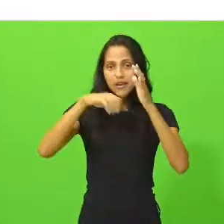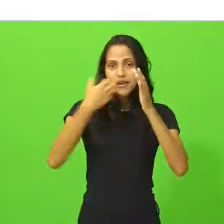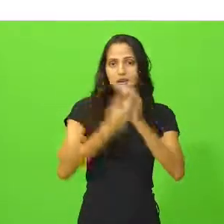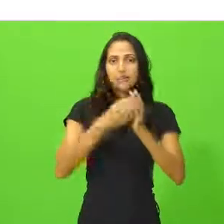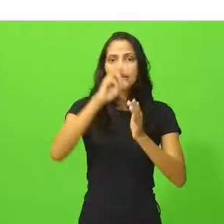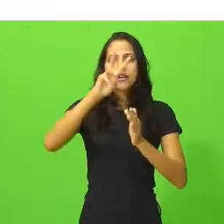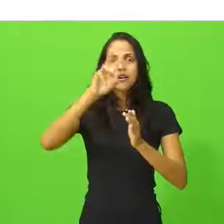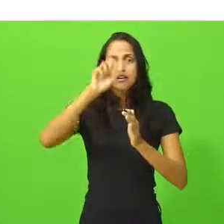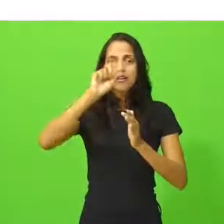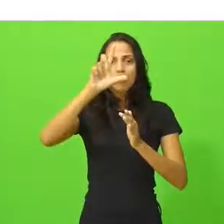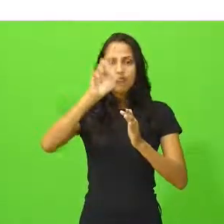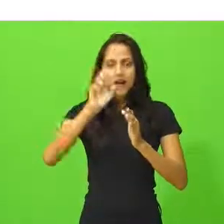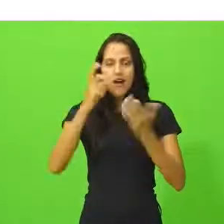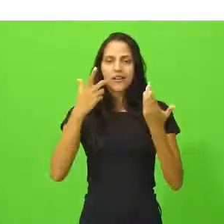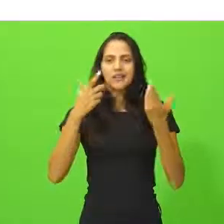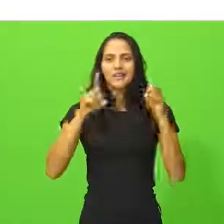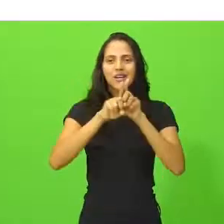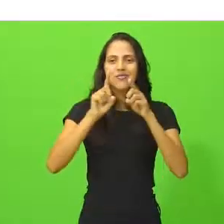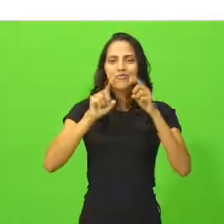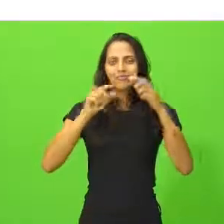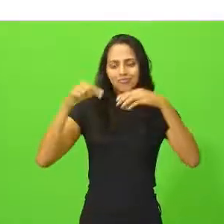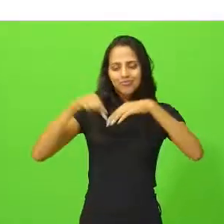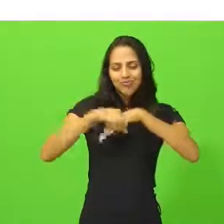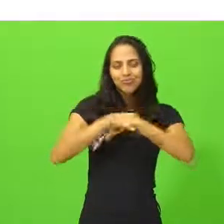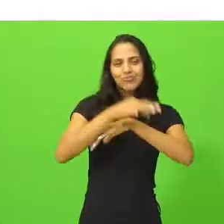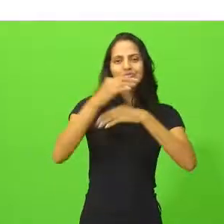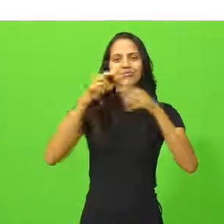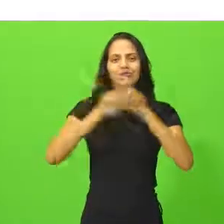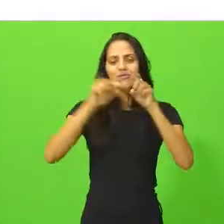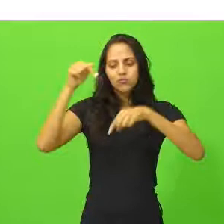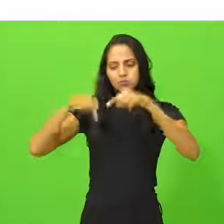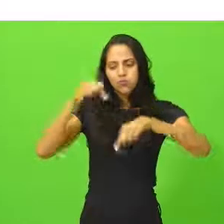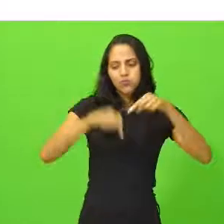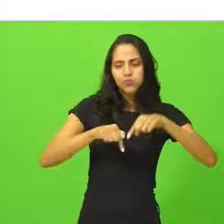indústria extrativa, trabalha com matéria-prima. Está em torno de